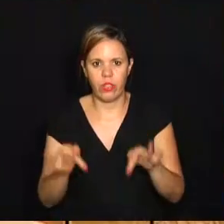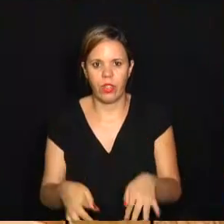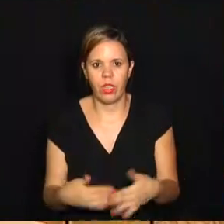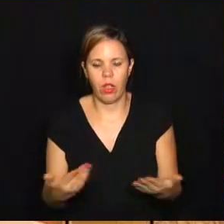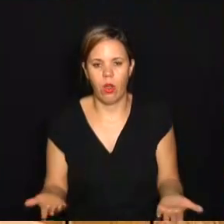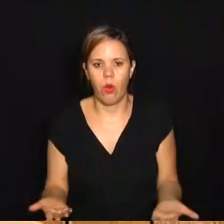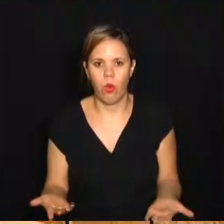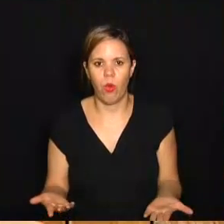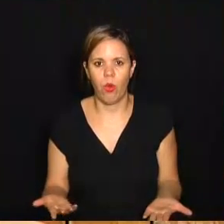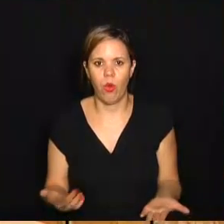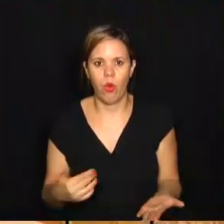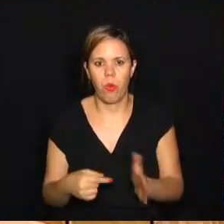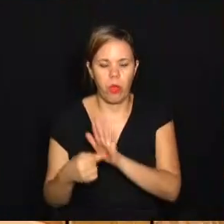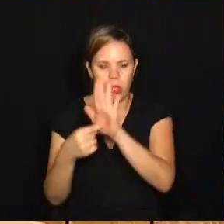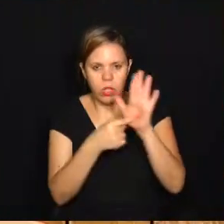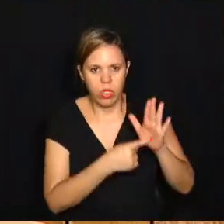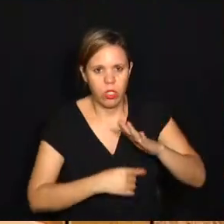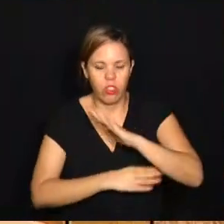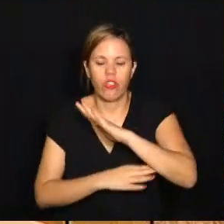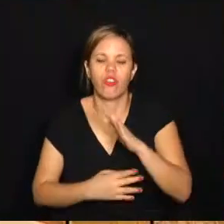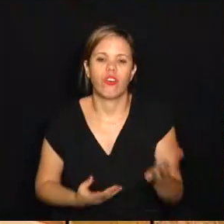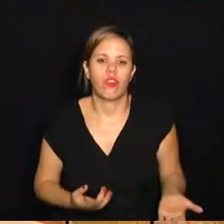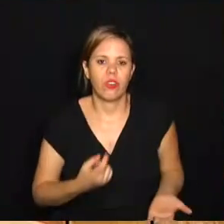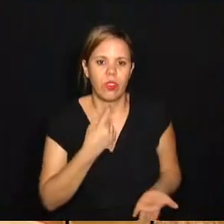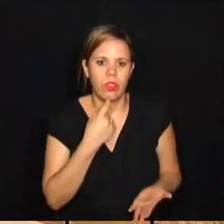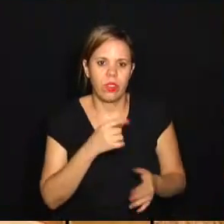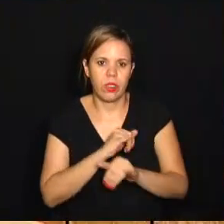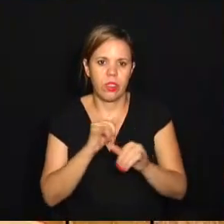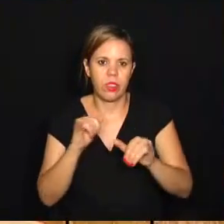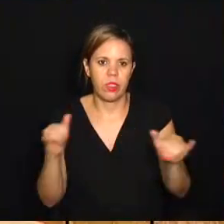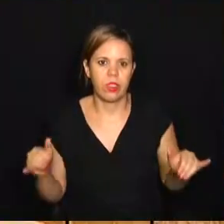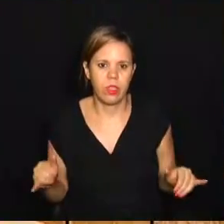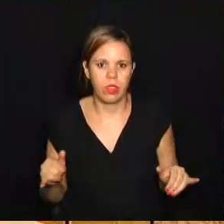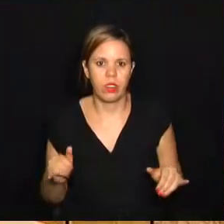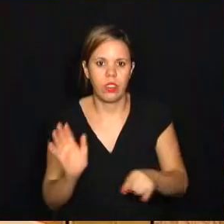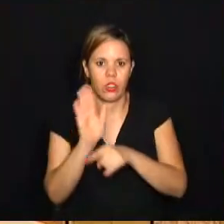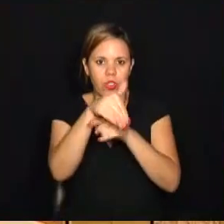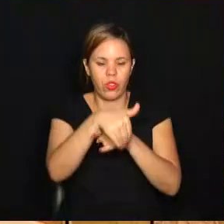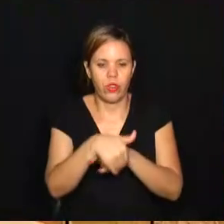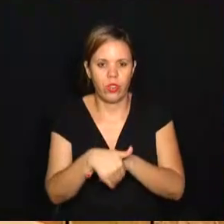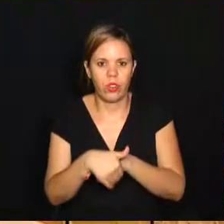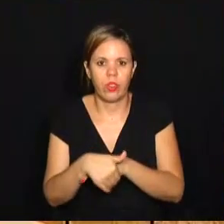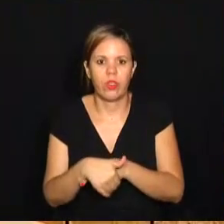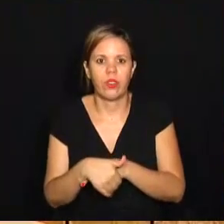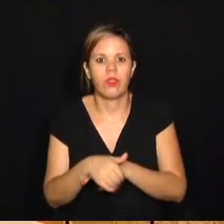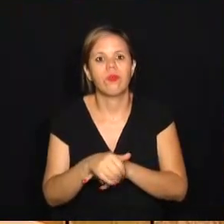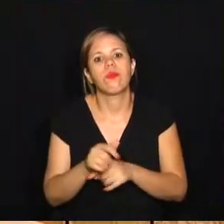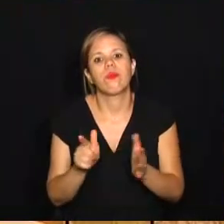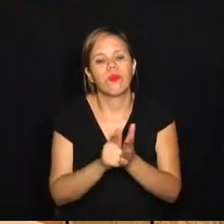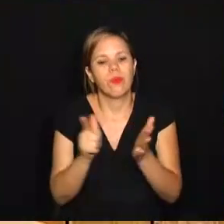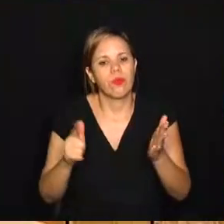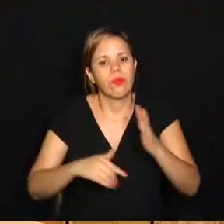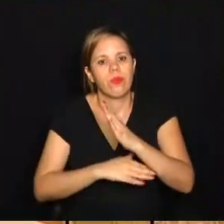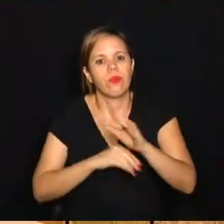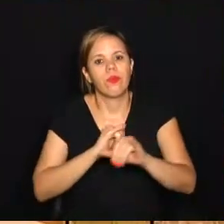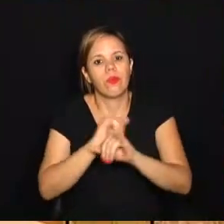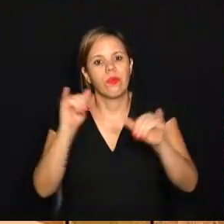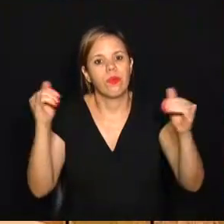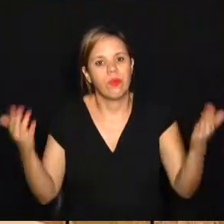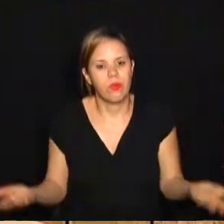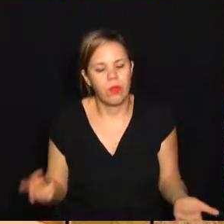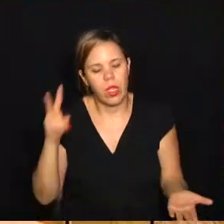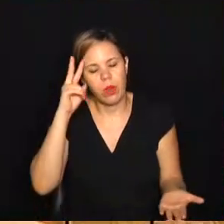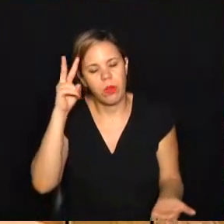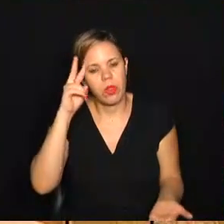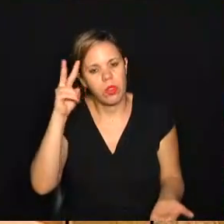gente vai atualizando aqui no Jornal Câmara Notícia também a Superliga de Vôlei. O Jornal Câmara Notícia fica por aqui. Lembrando que às